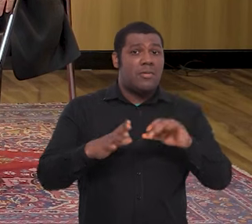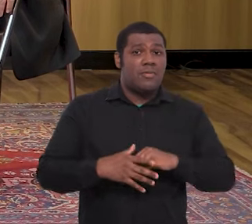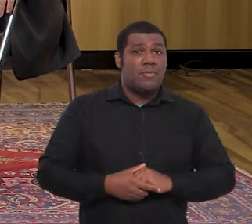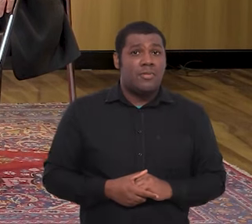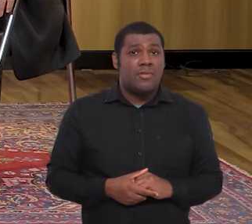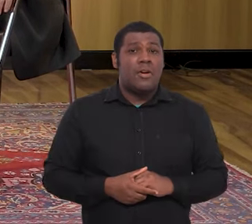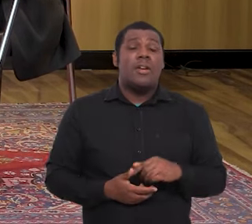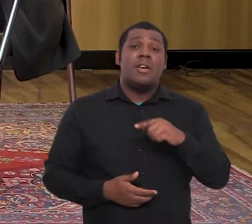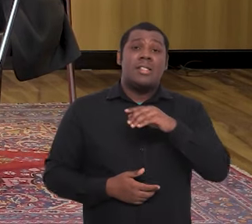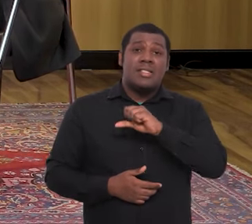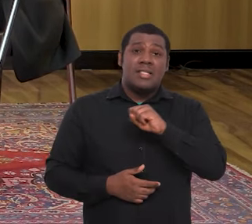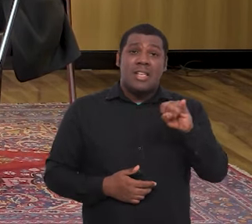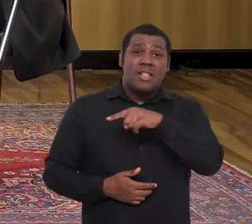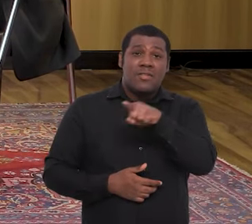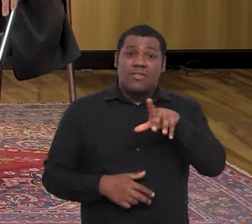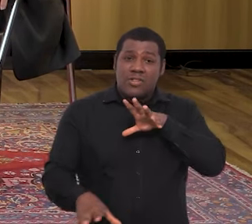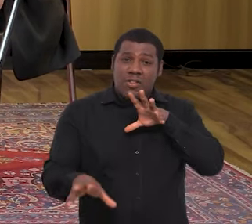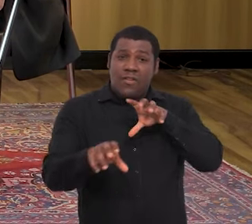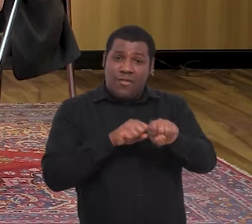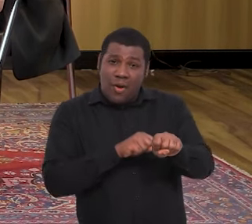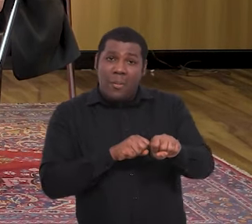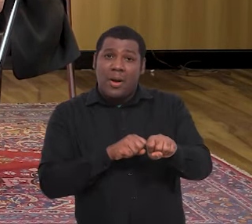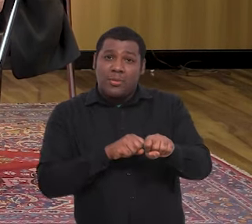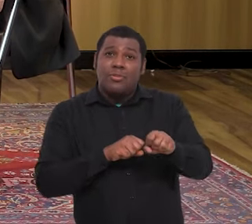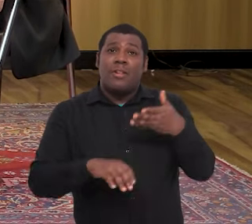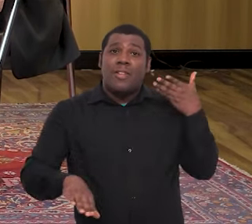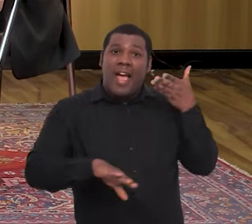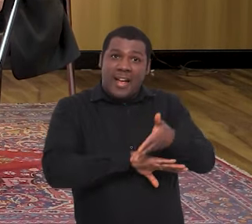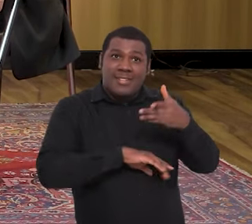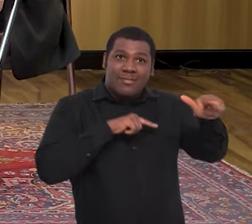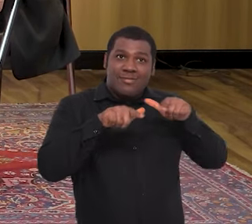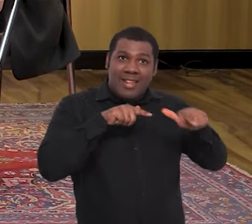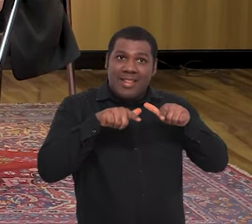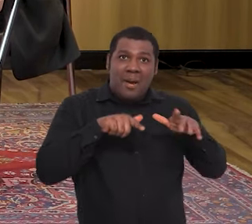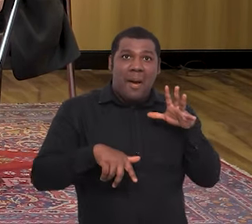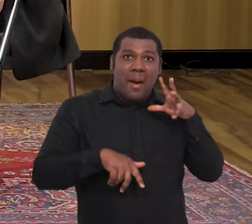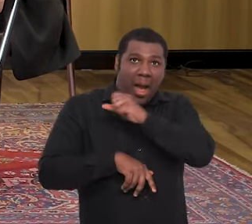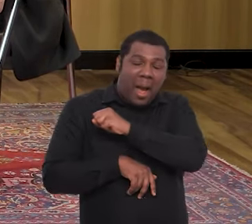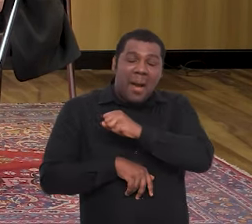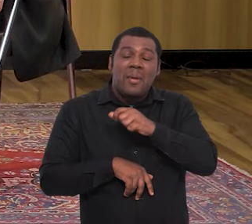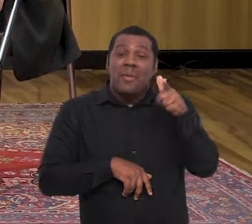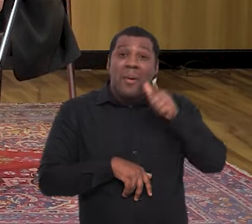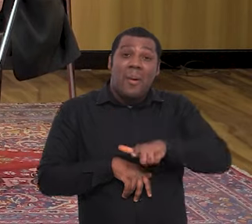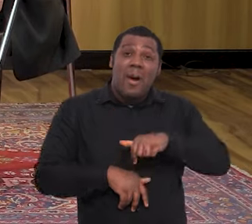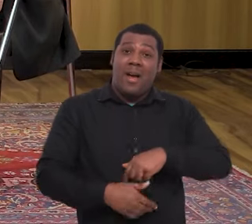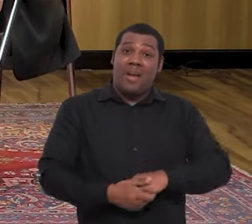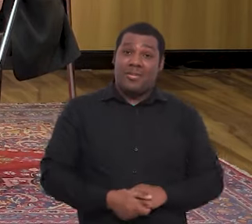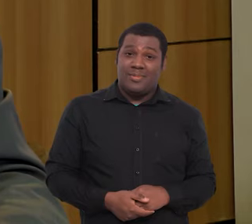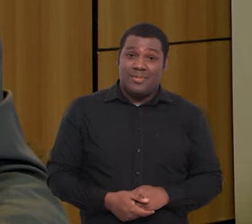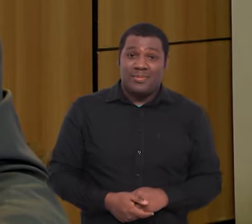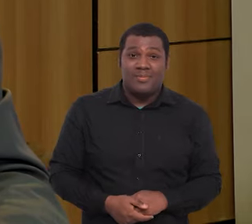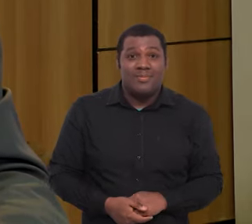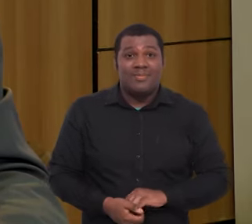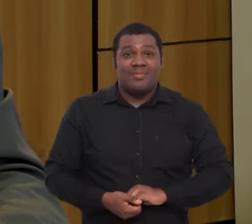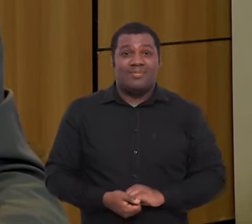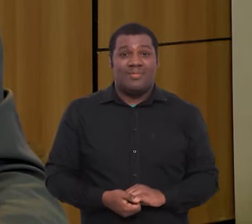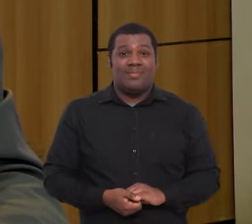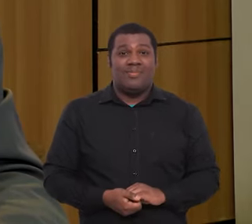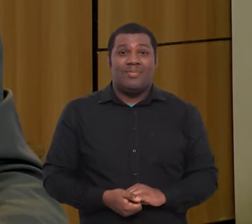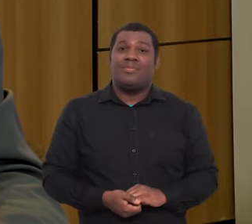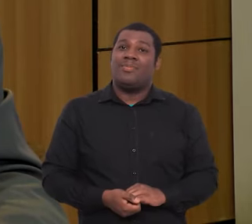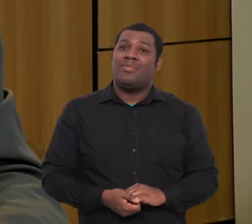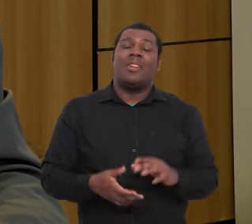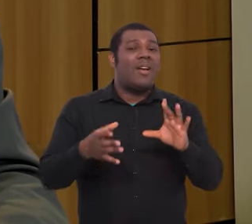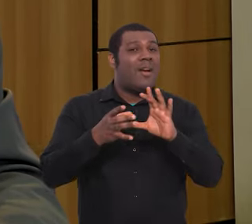para isso você formou você tem a possibilidade de colocar no mercado de trabalho então é bem-vindo a esse processo aqui nós